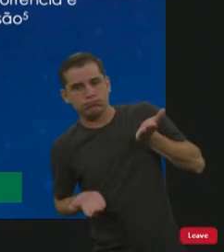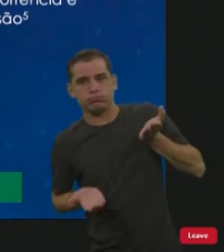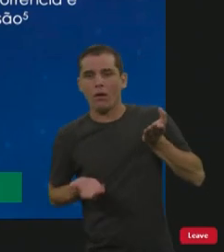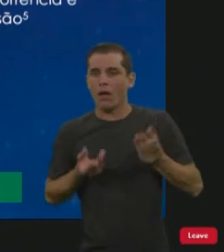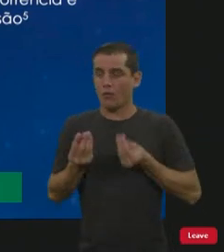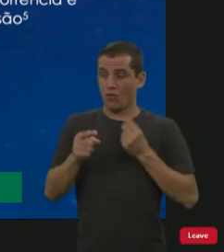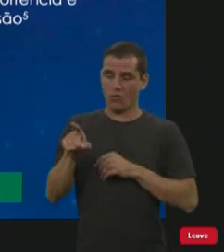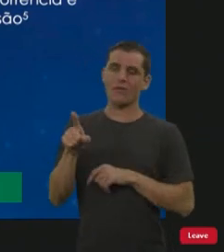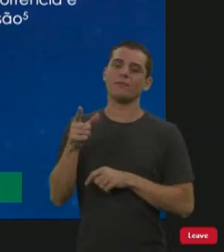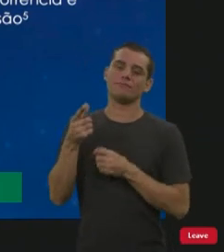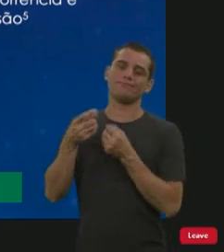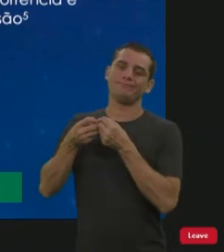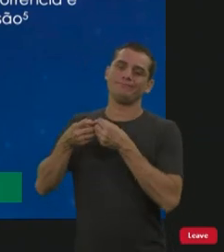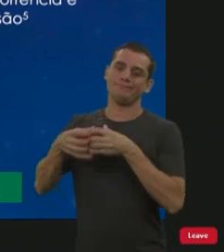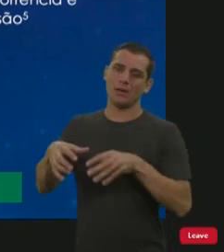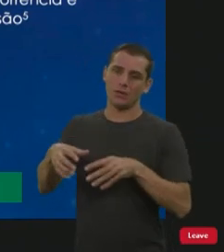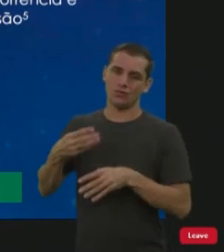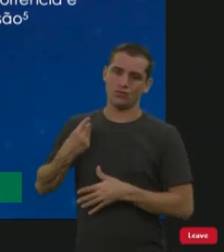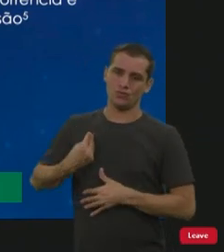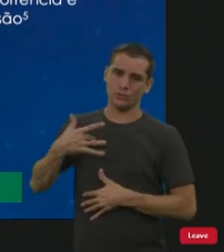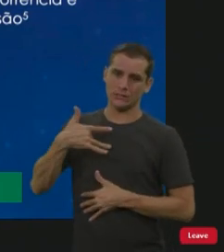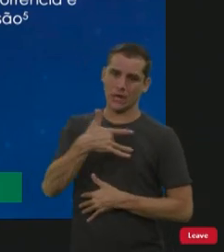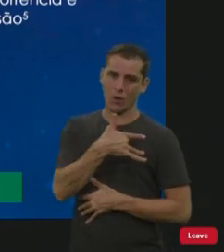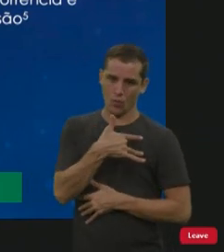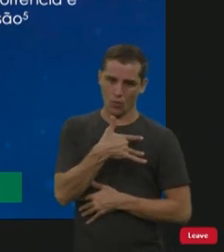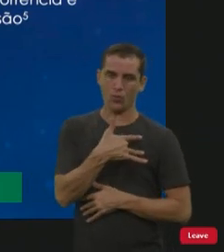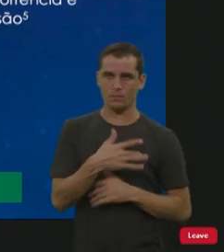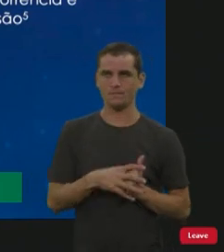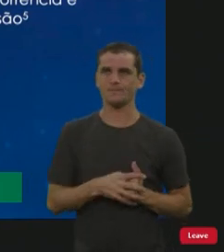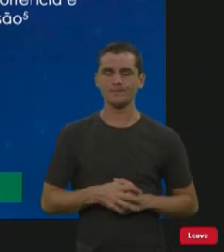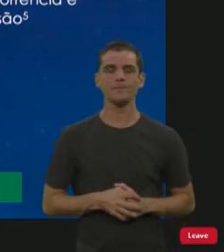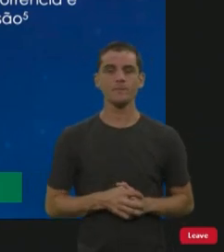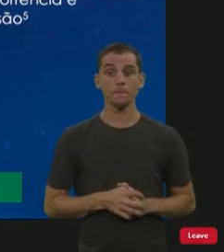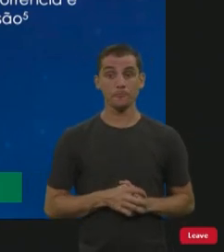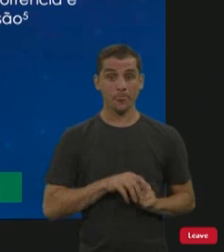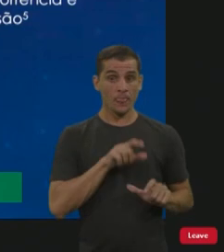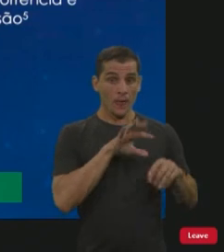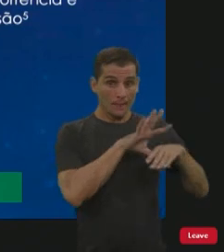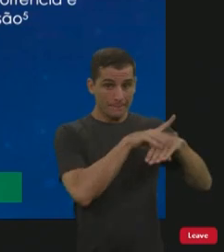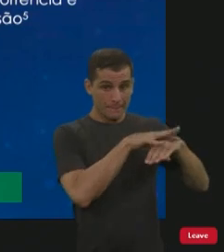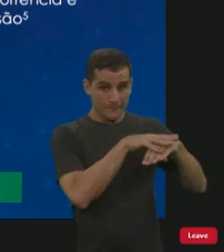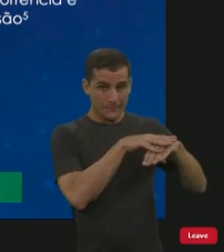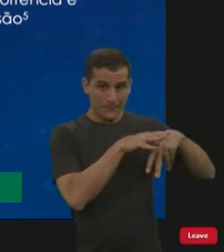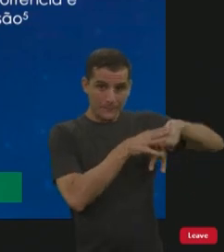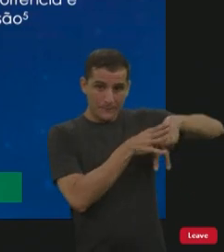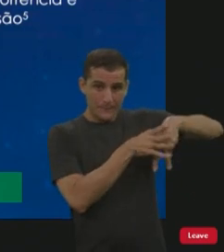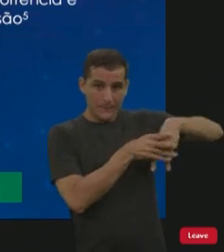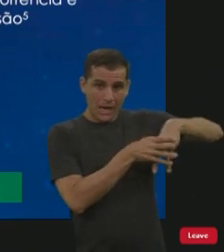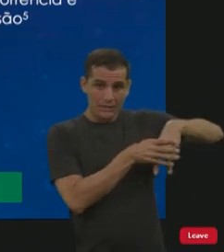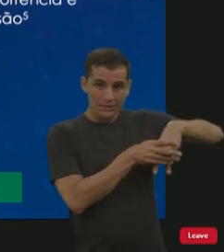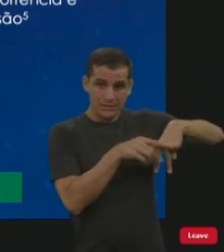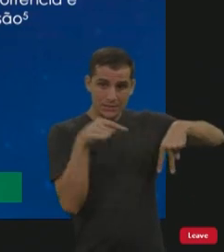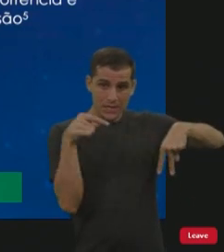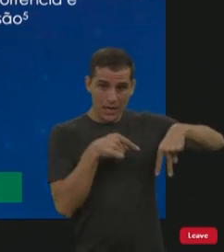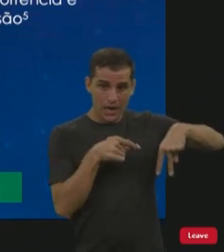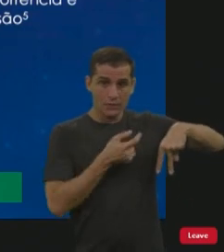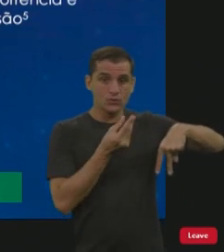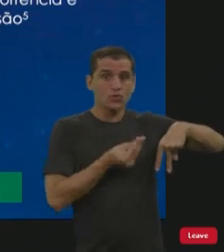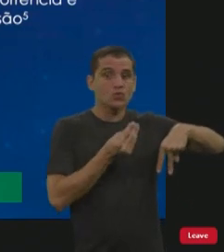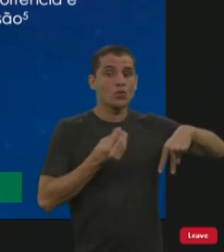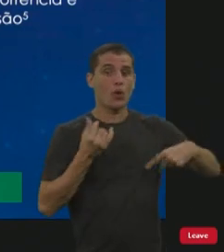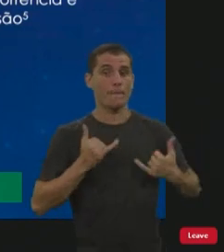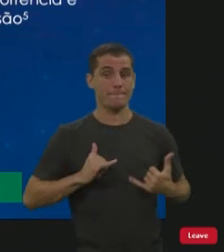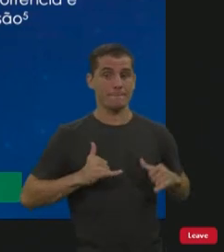Tá? Para esses pacientes que a gente trabalha essa questão da obtenção de energia como